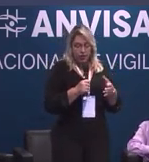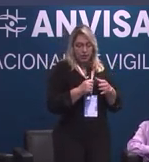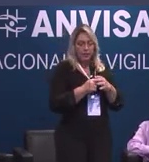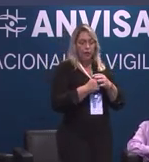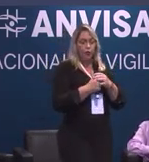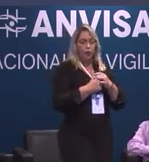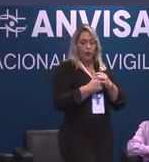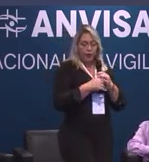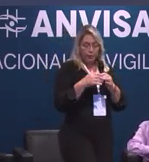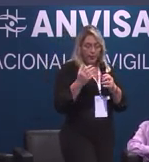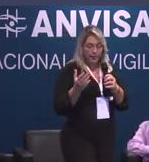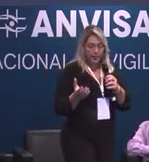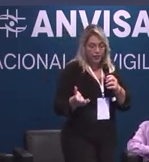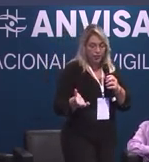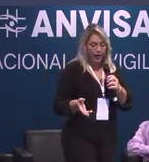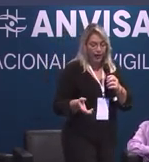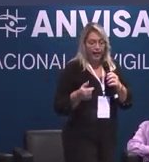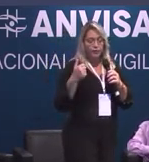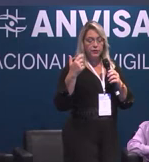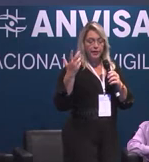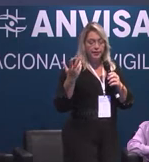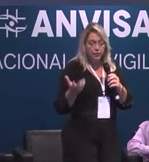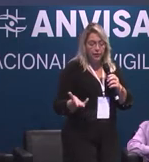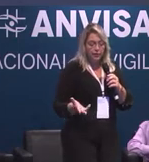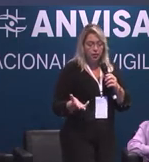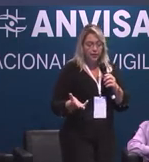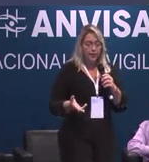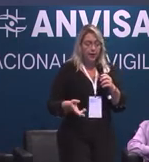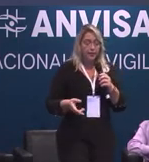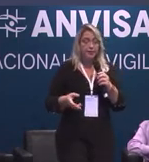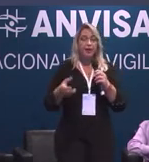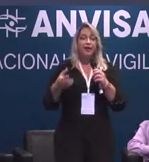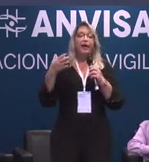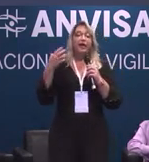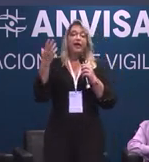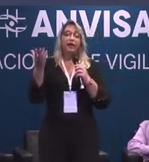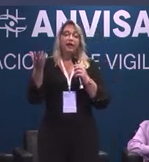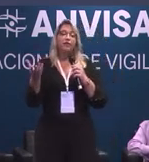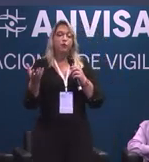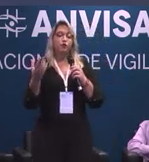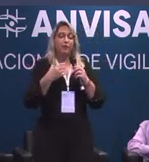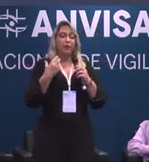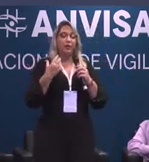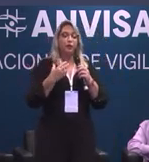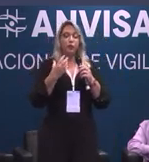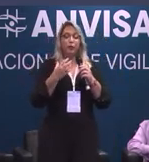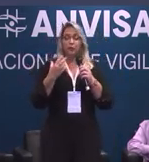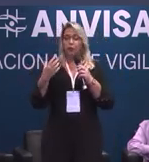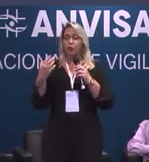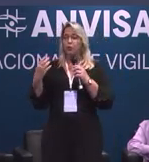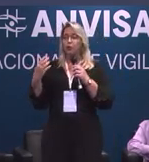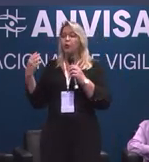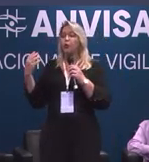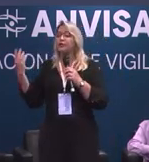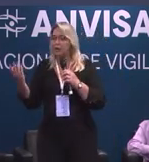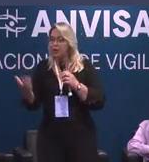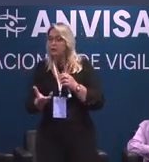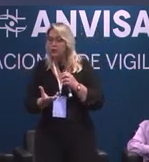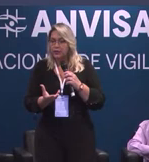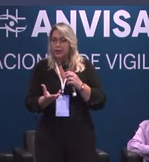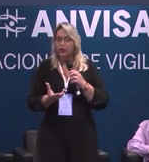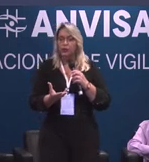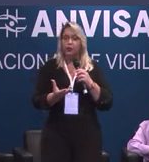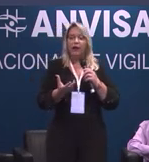de saúde, na capacidade instalada, nos vazios assistenciais. É ele quem vai mostrar, a partir do momento do conhecimento do